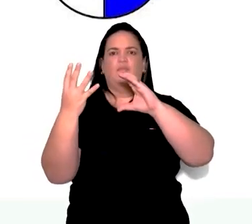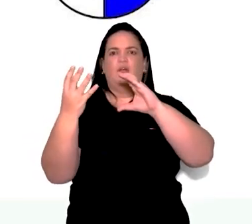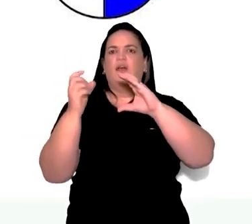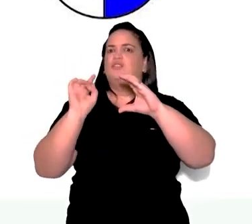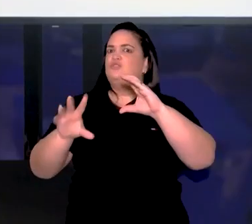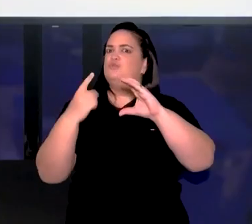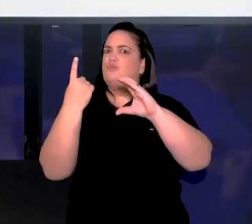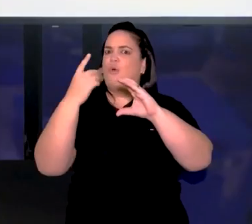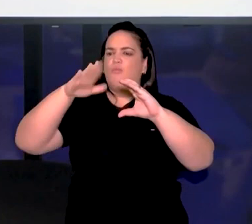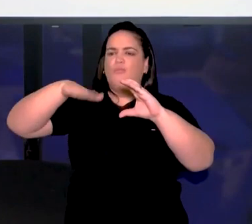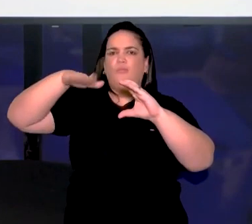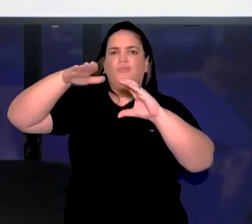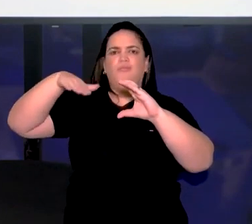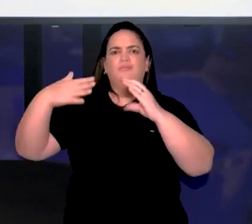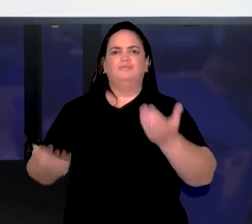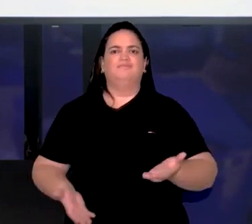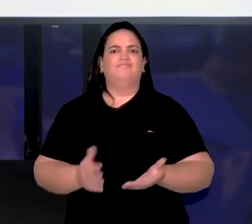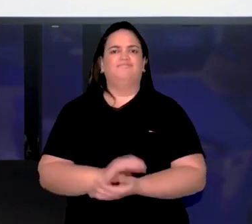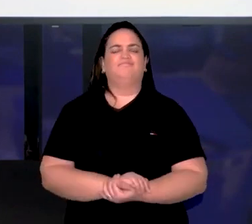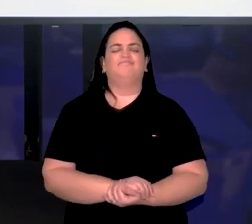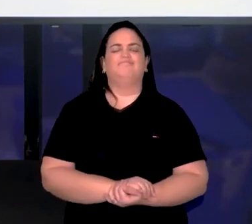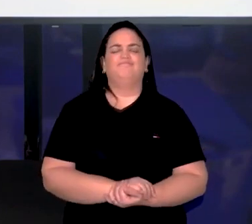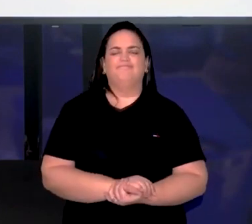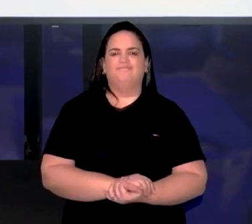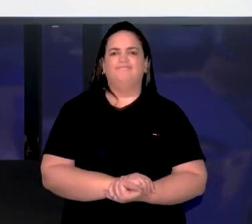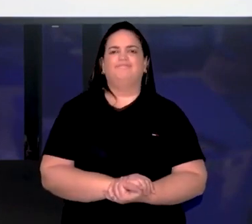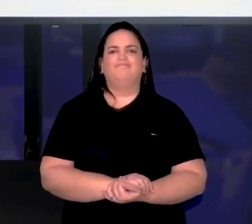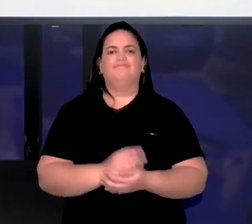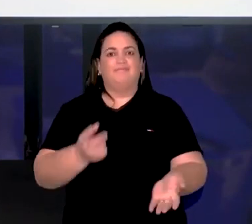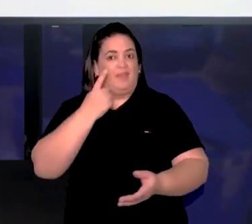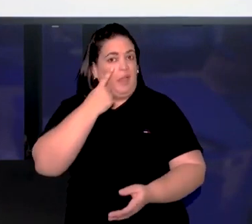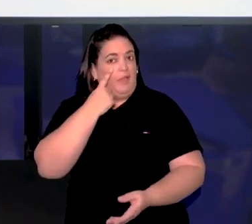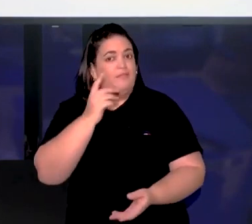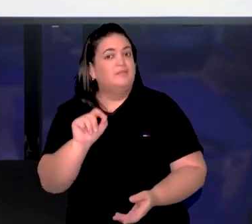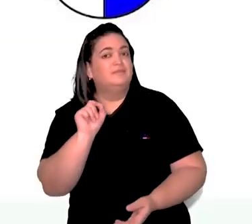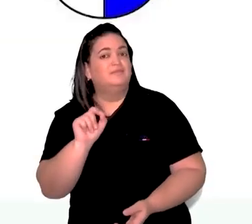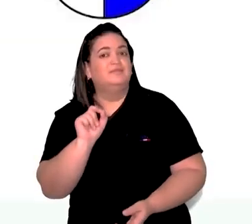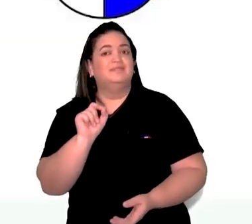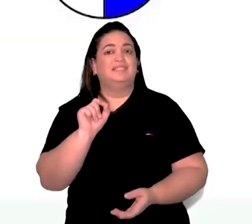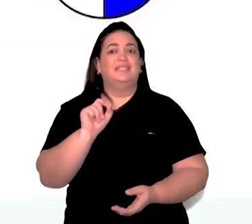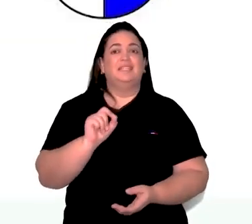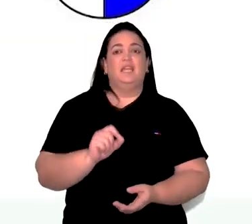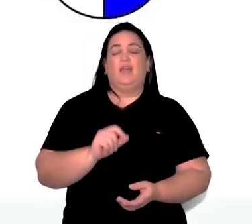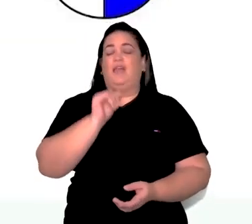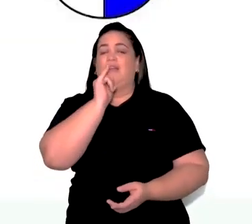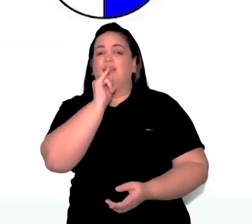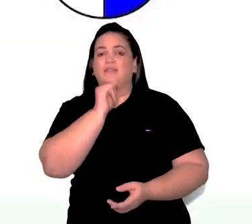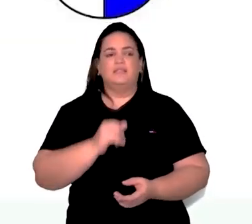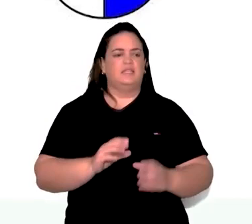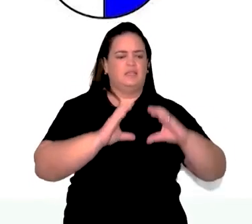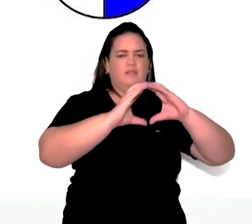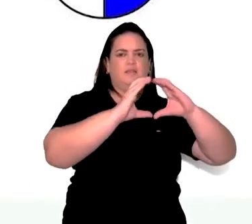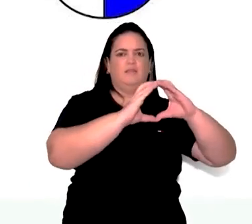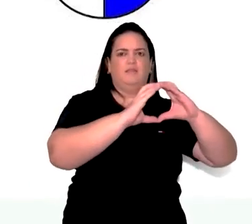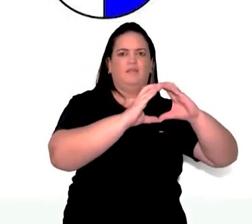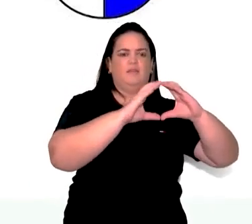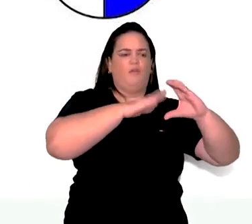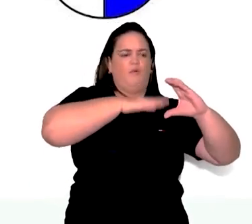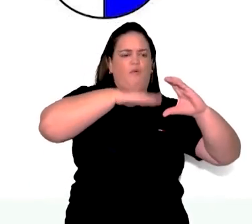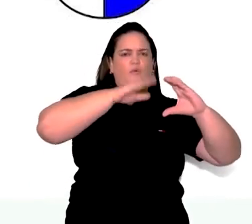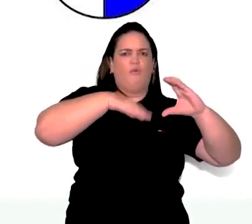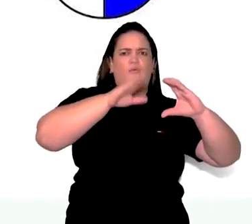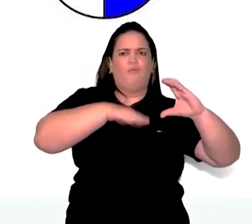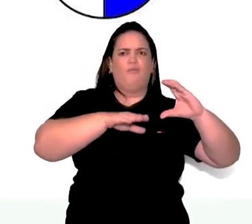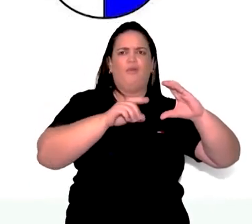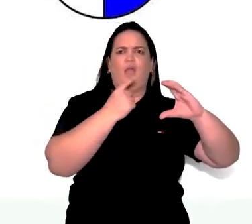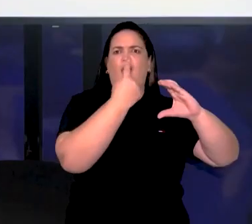partes. Então, vejam só, uma parte pintada, uma de 1, que é igual a 1 inteiro. Se